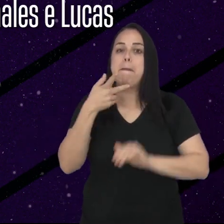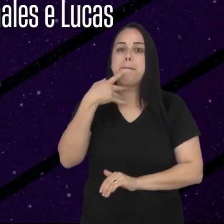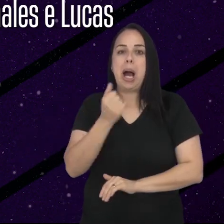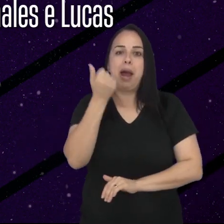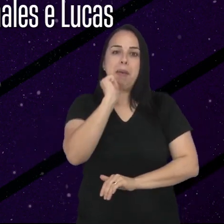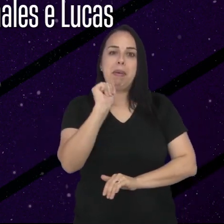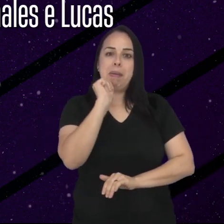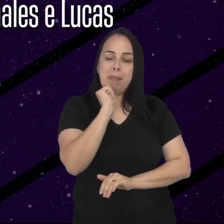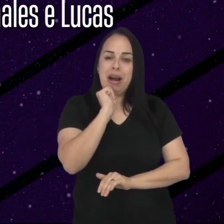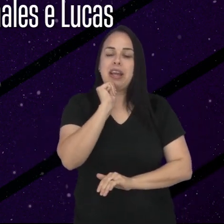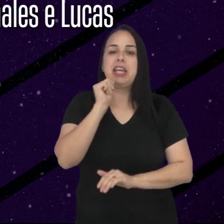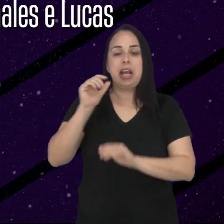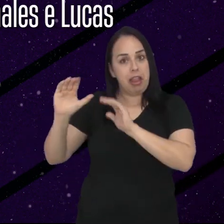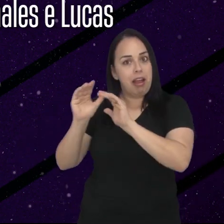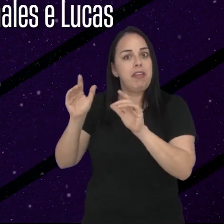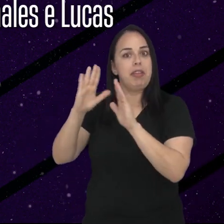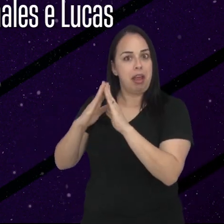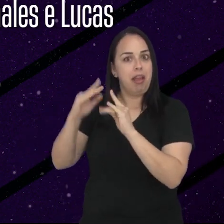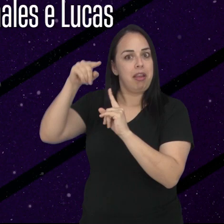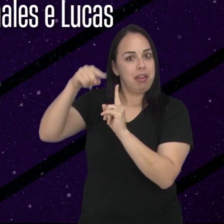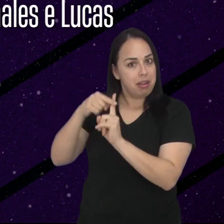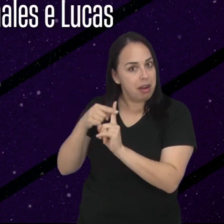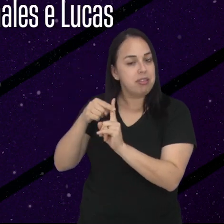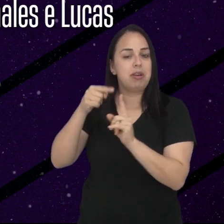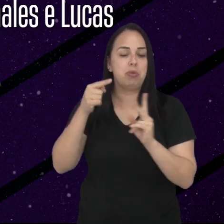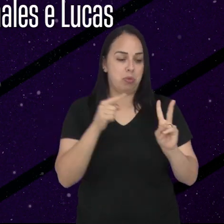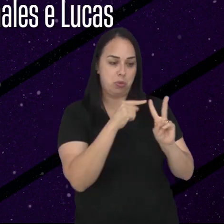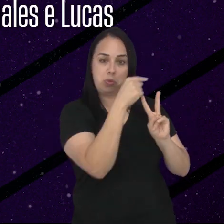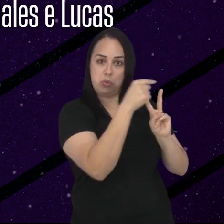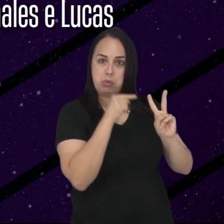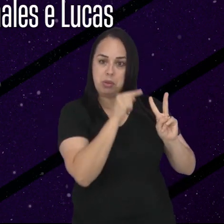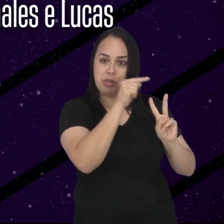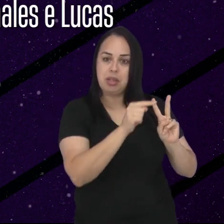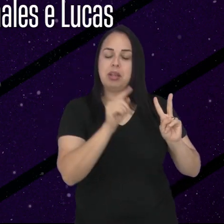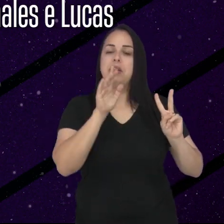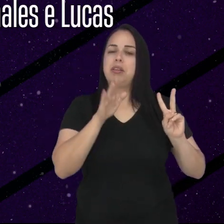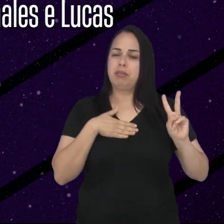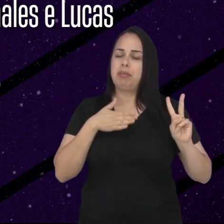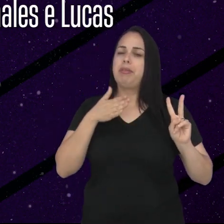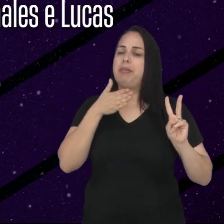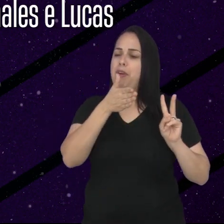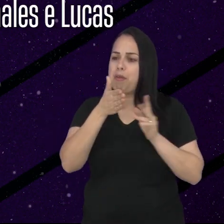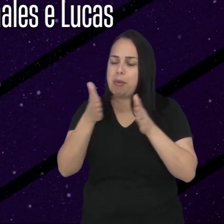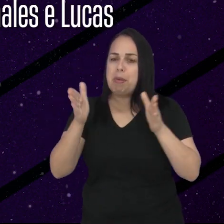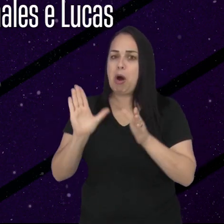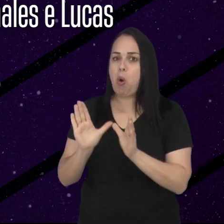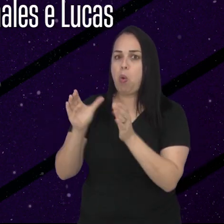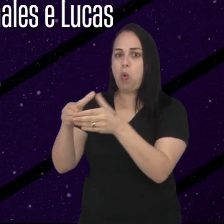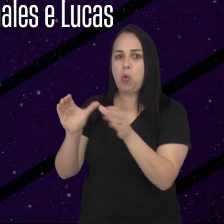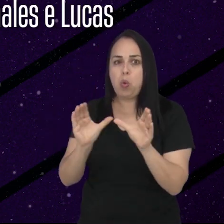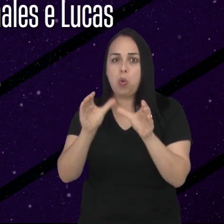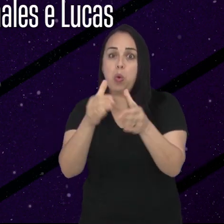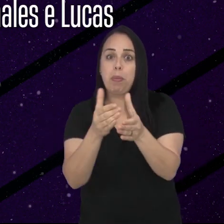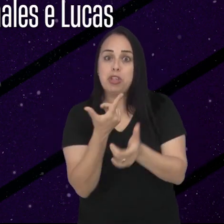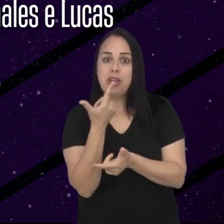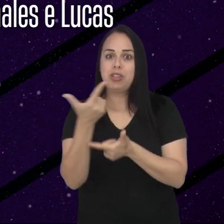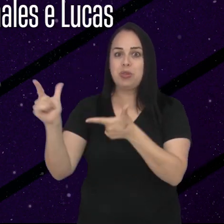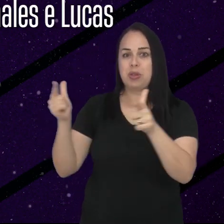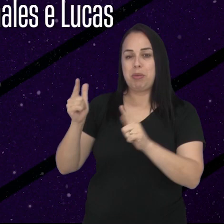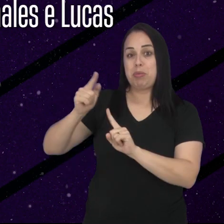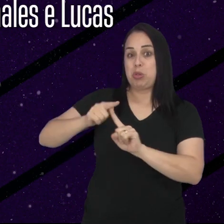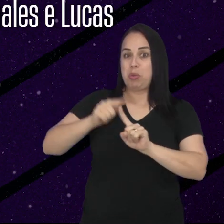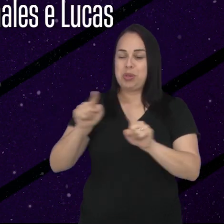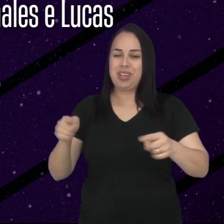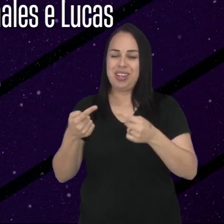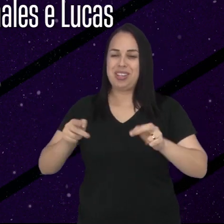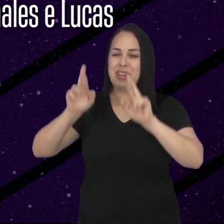faziam música na igreja. Tanto Thales quanto o Lucas chegaram a integrar outros grupos que tocavam gêneros musicais diferentes,